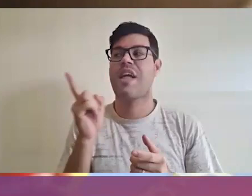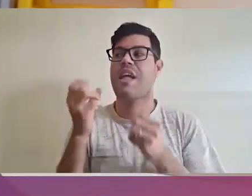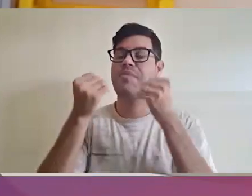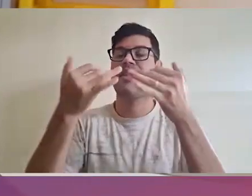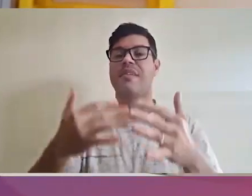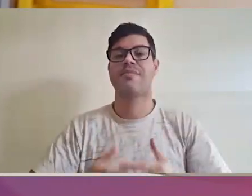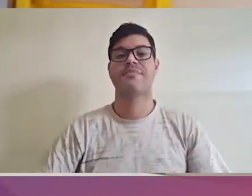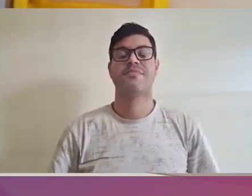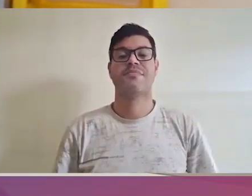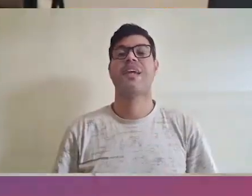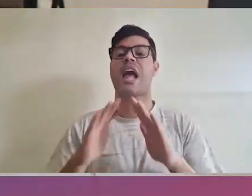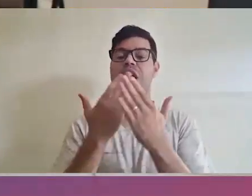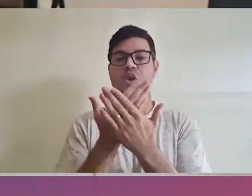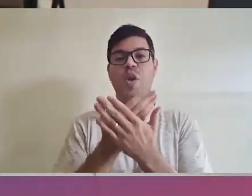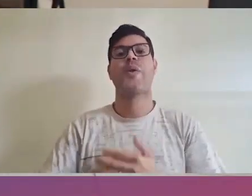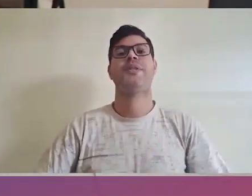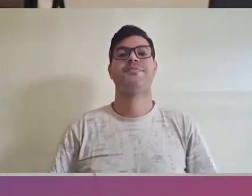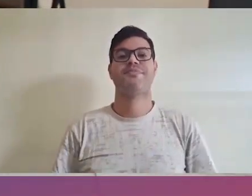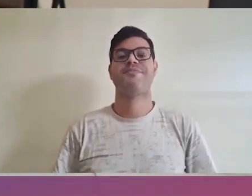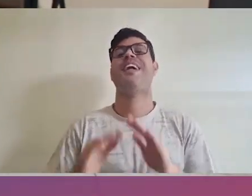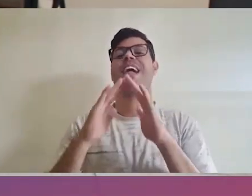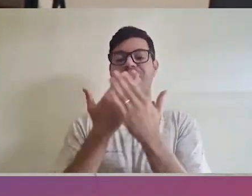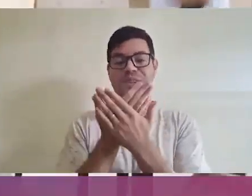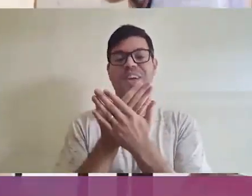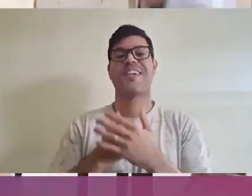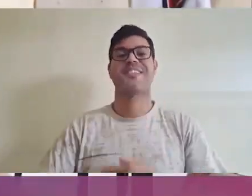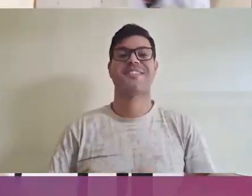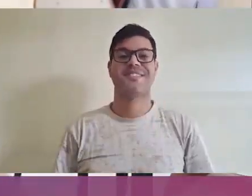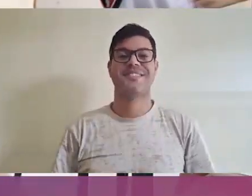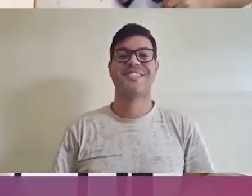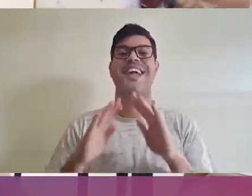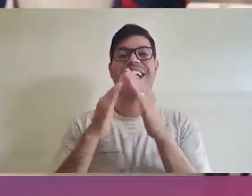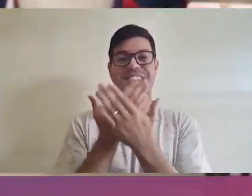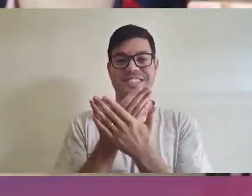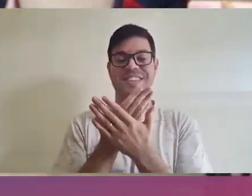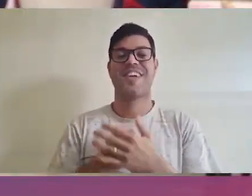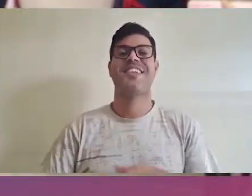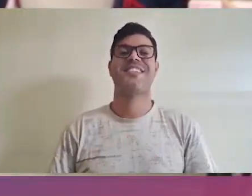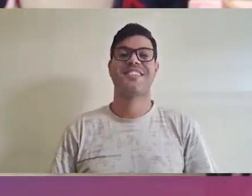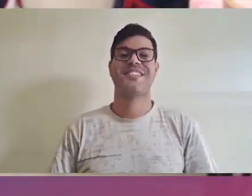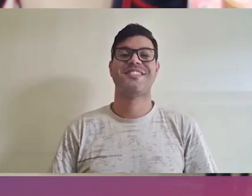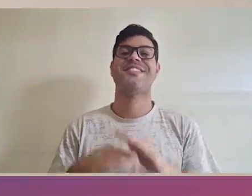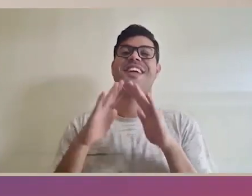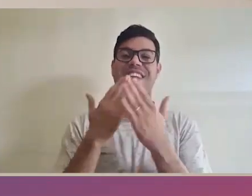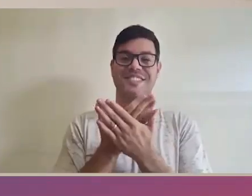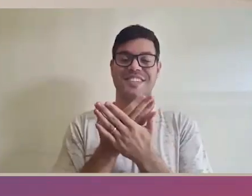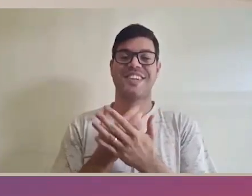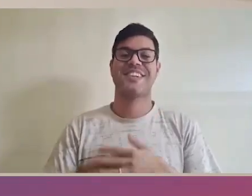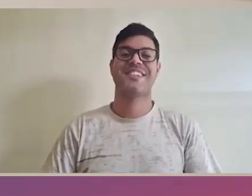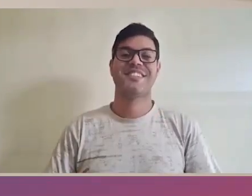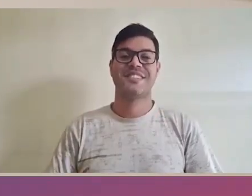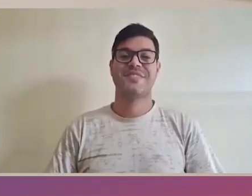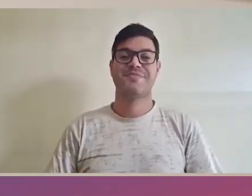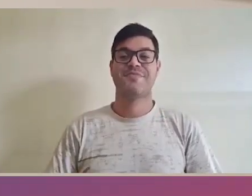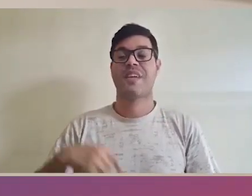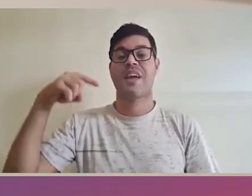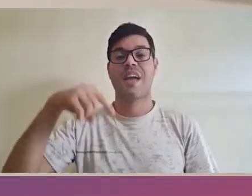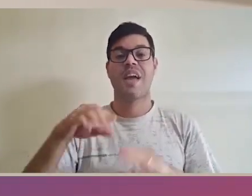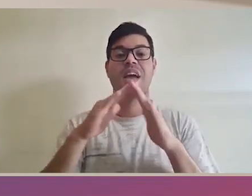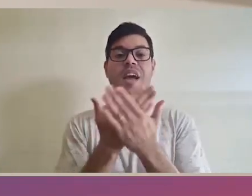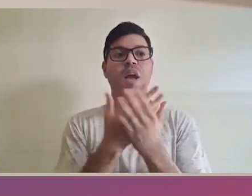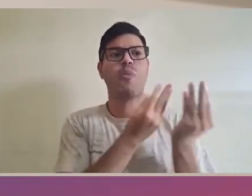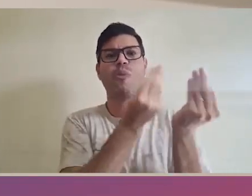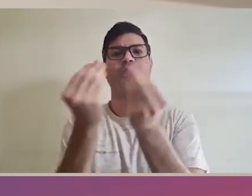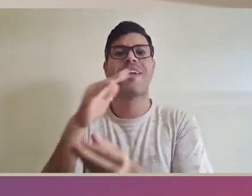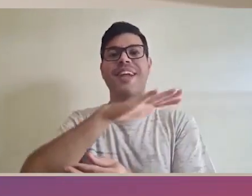delas? Na escola. Na escola. Na escola. Na escola. Aqui da escola tem muita